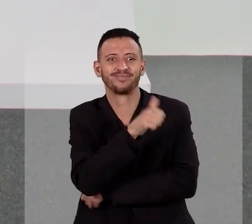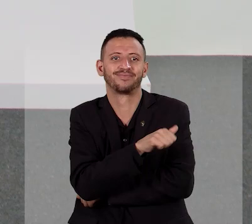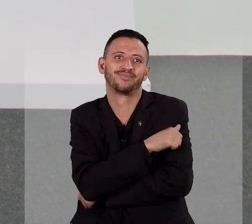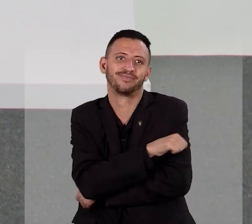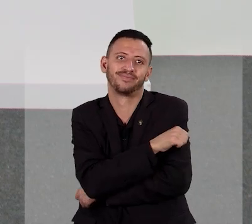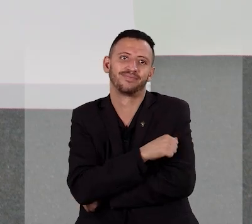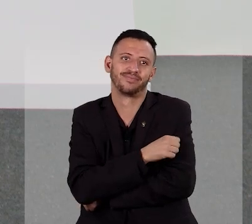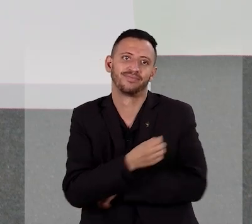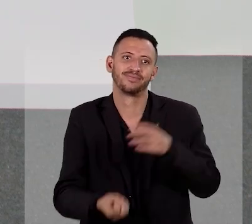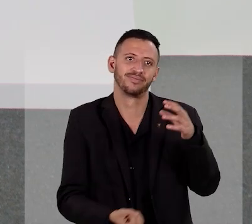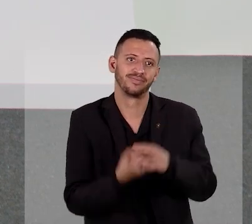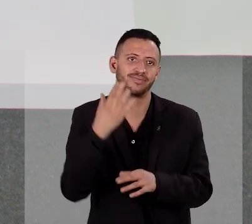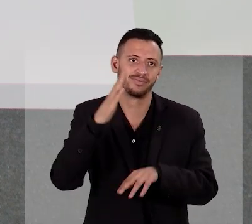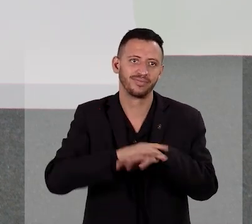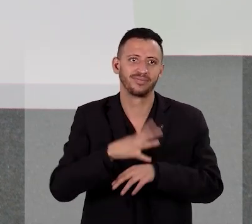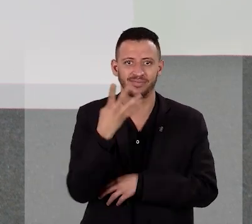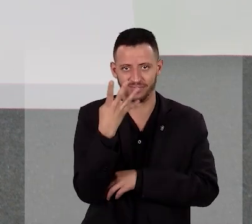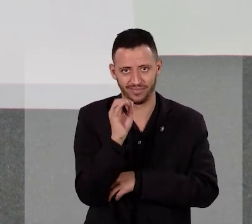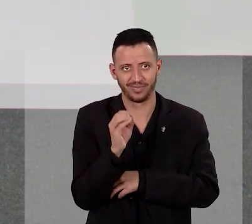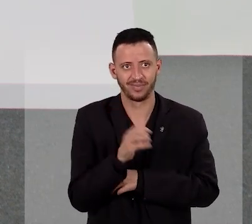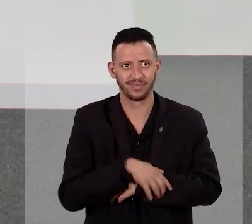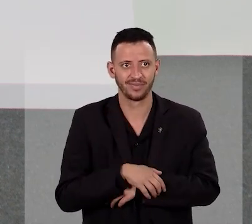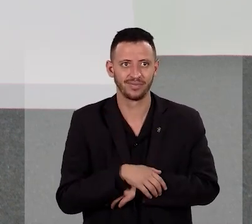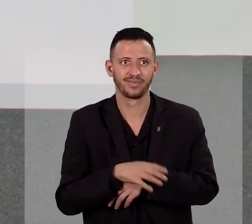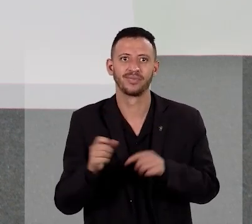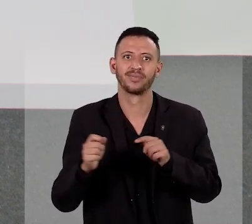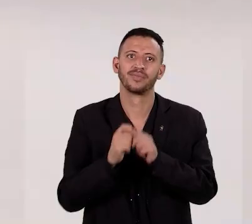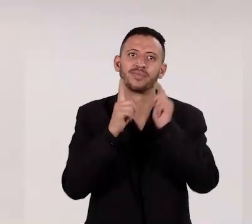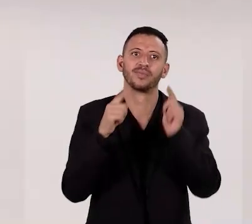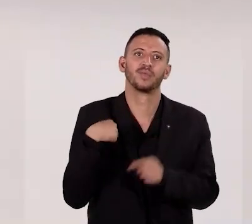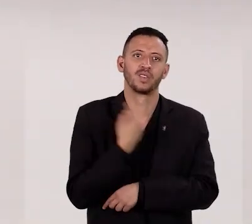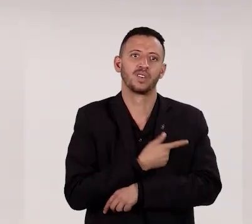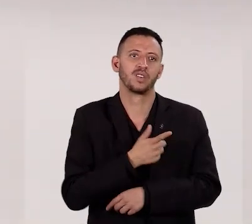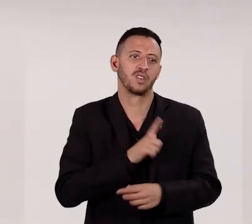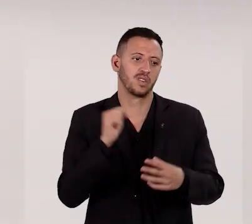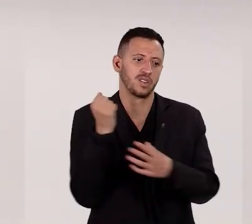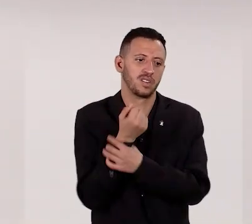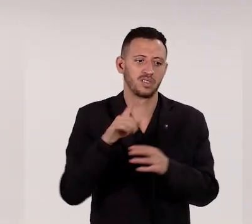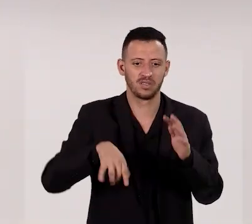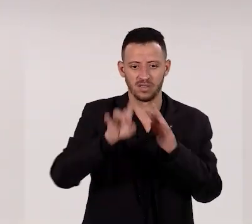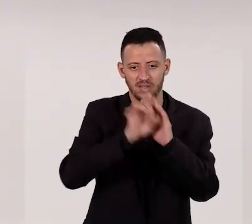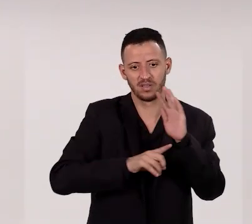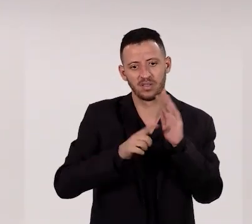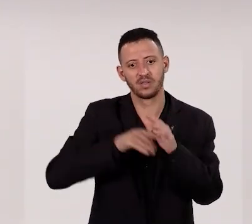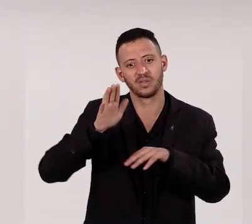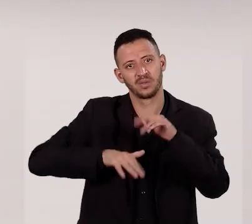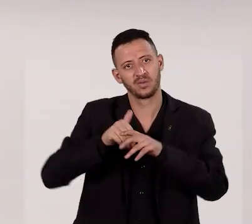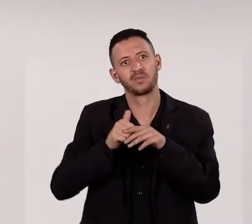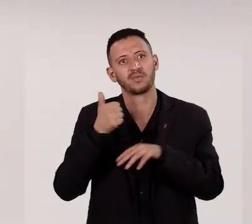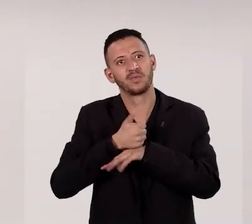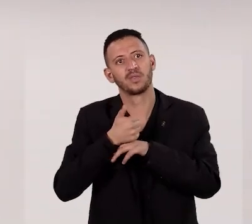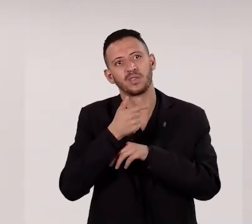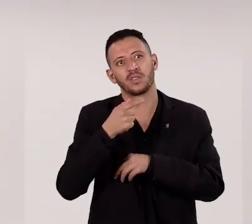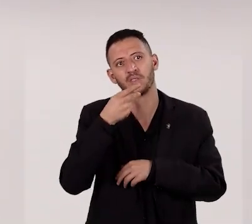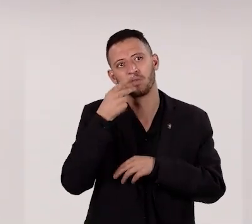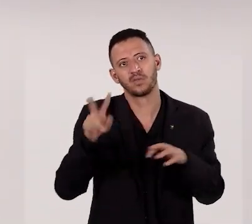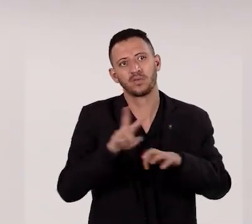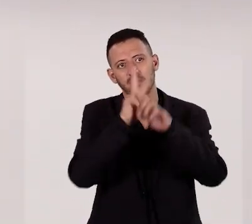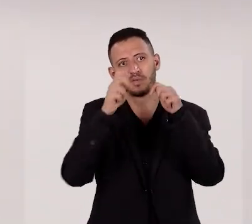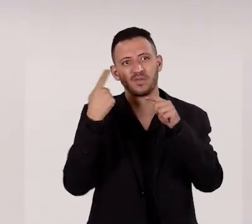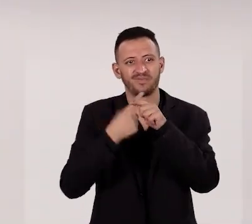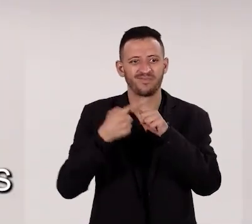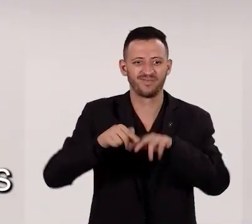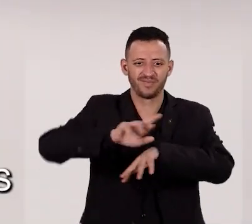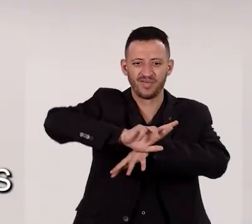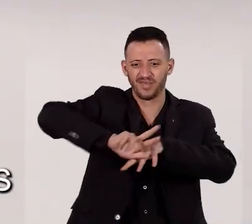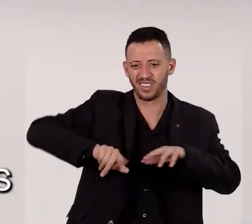Semana de Enfermagem, instituída em meados dos anos 40. Mas como está garantido os direitos desses profissionais? Falo